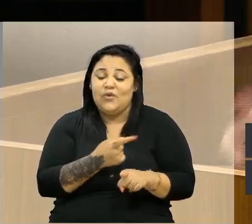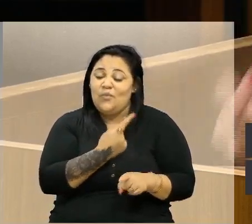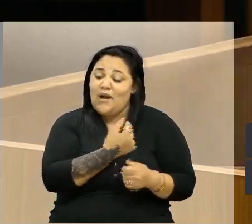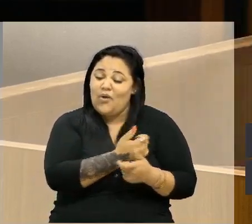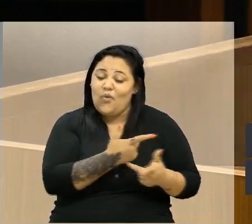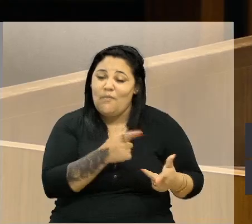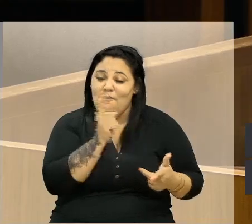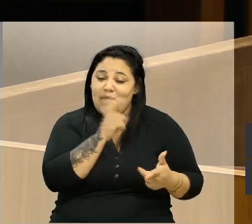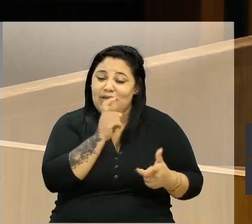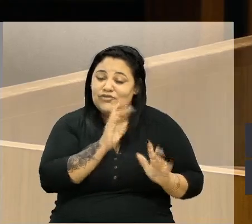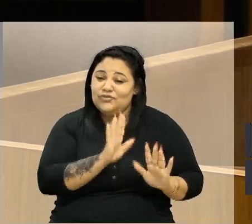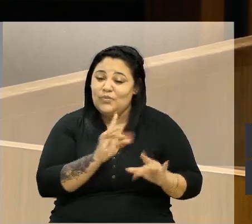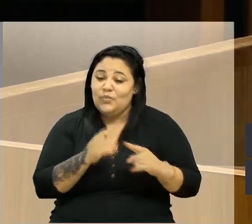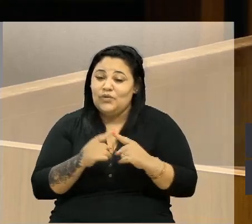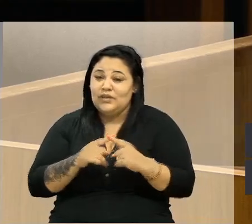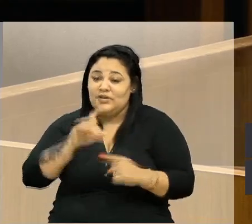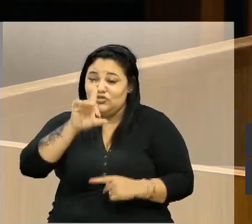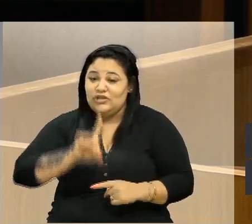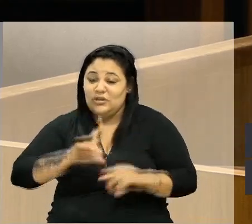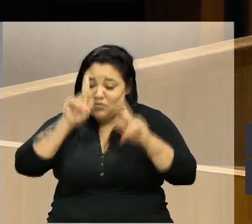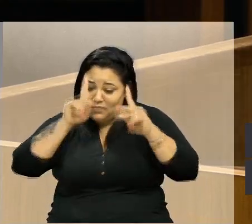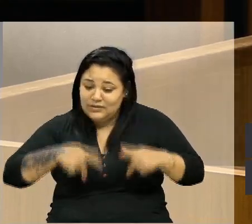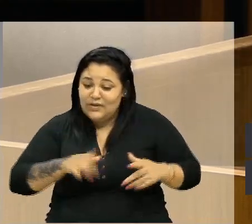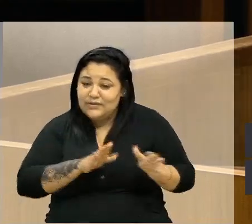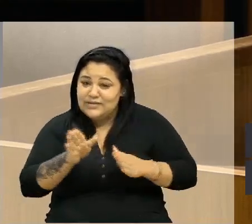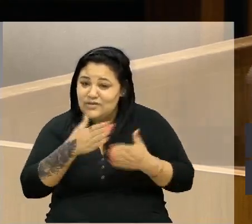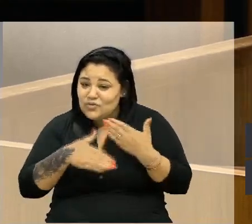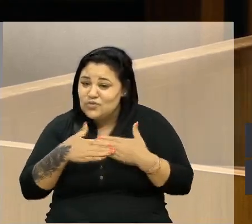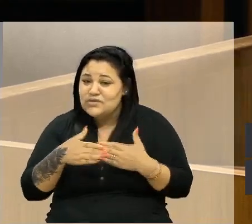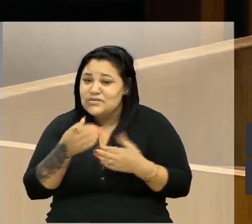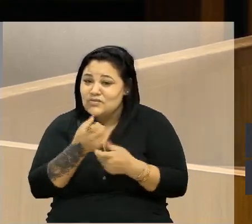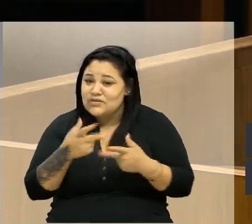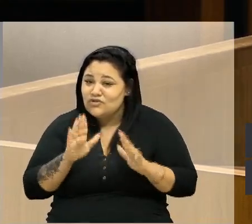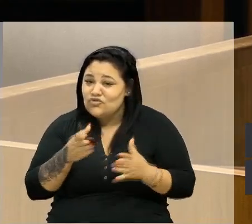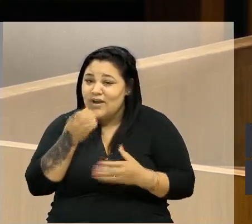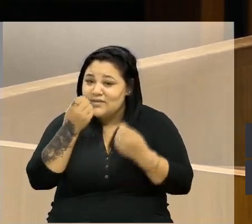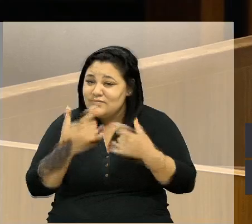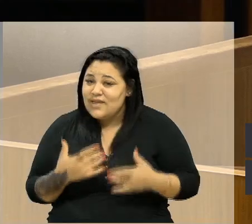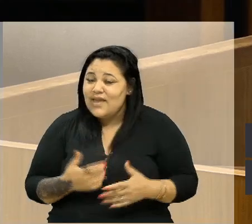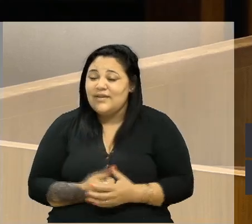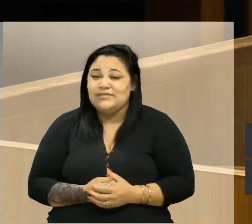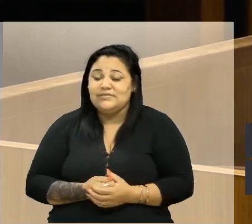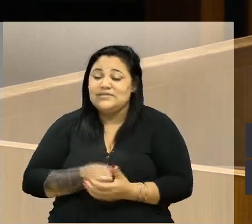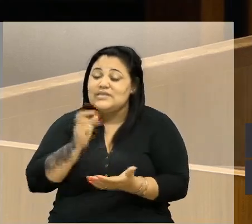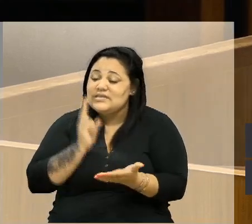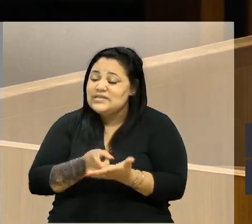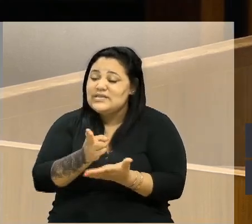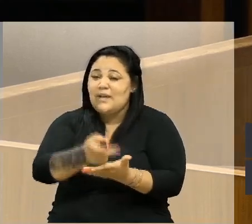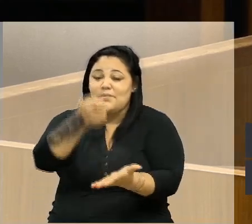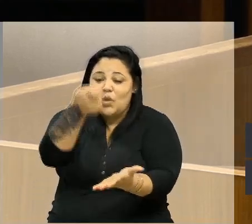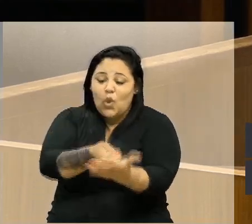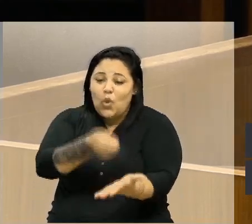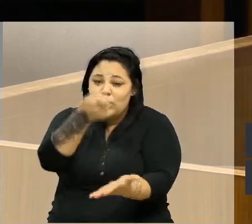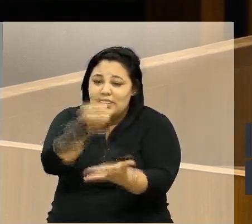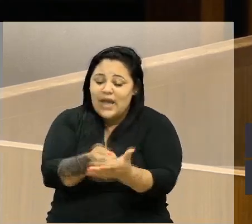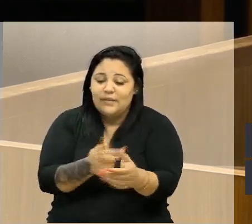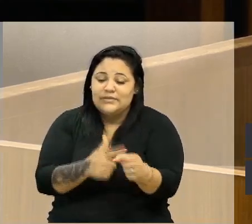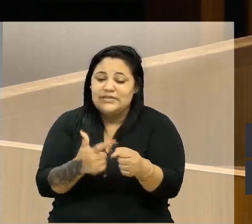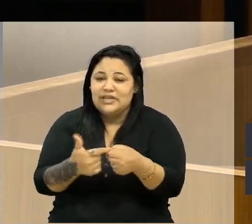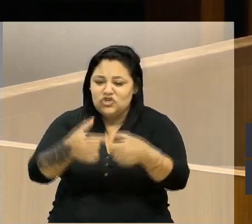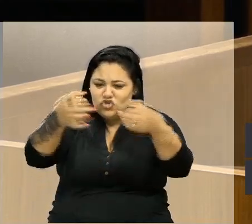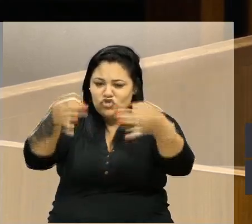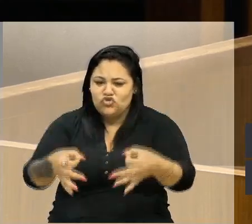direitos humanos é o acesso a tudo isso que eu acabei de falar, e sempre lutar por uma cidade justa,